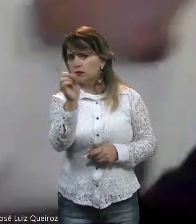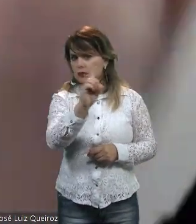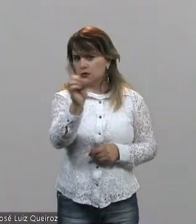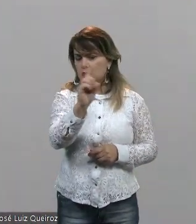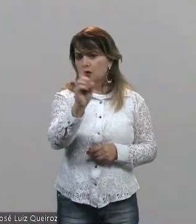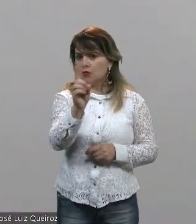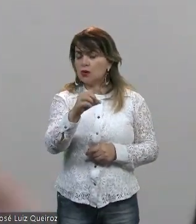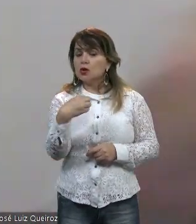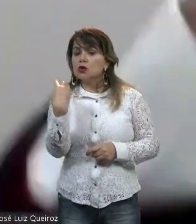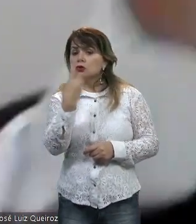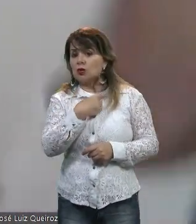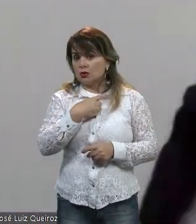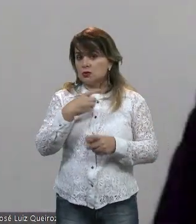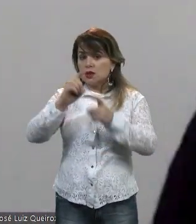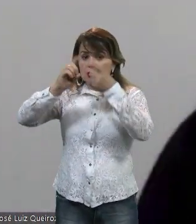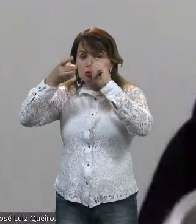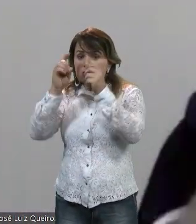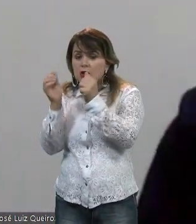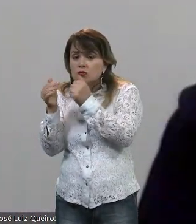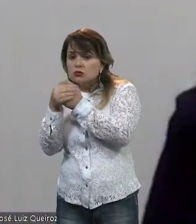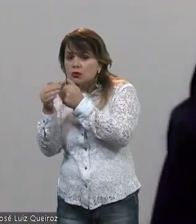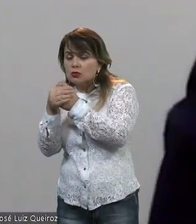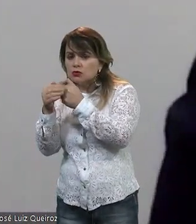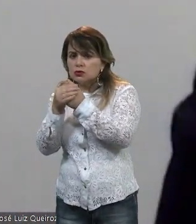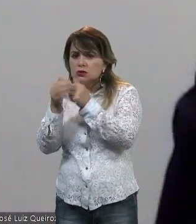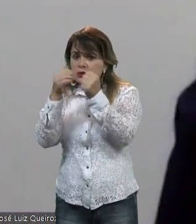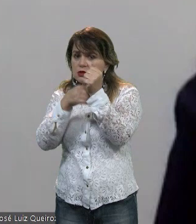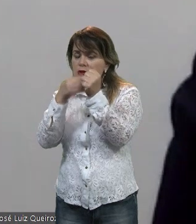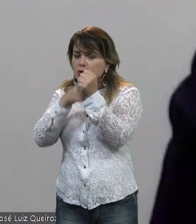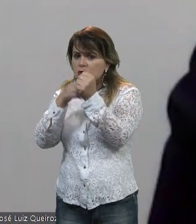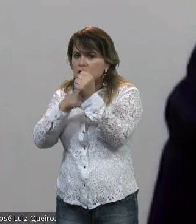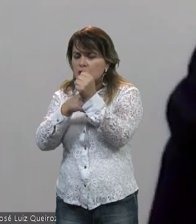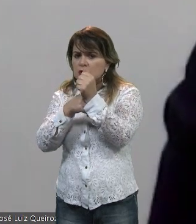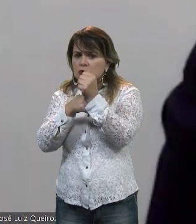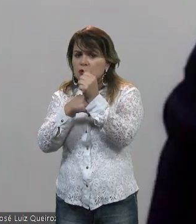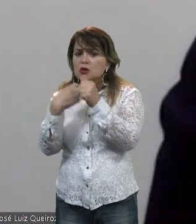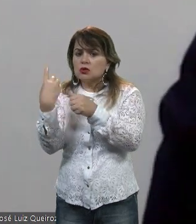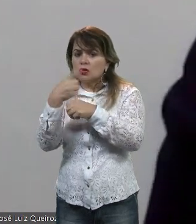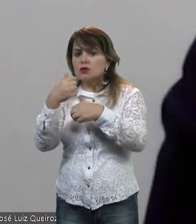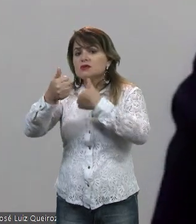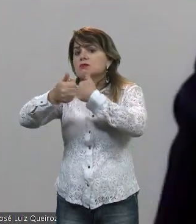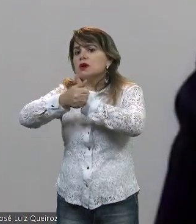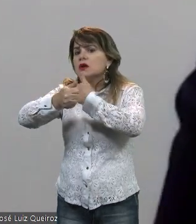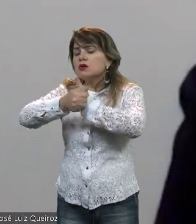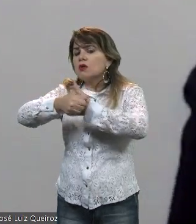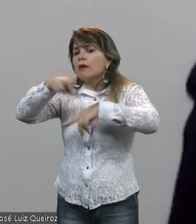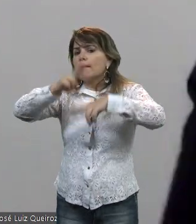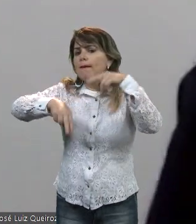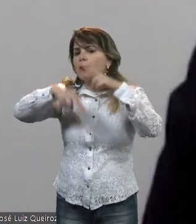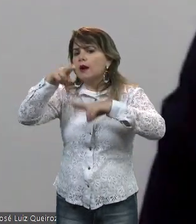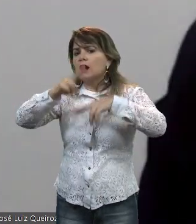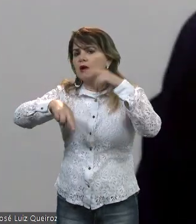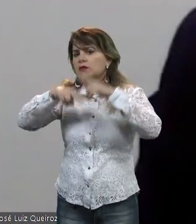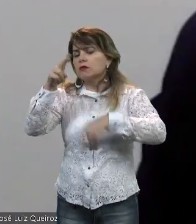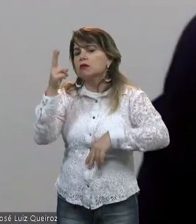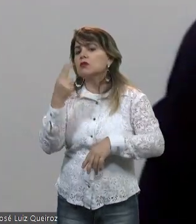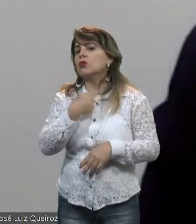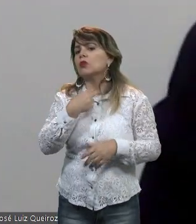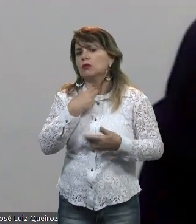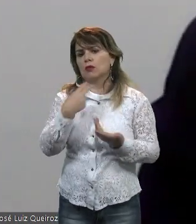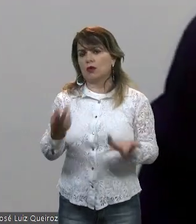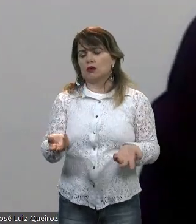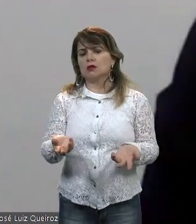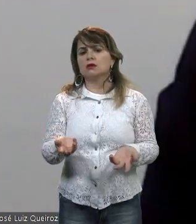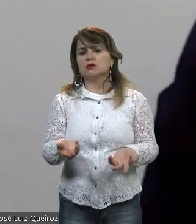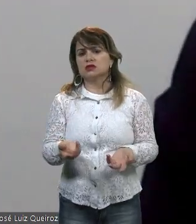seja secreta, seja em qualquer nível, perto daqueles termos, usaríamos termos perto do que foi utilizado